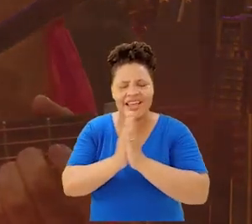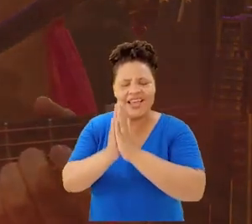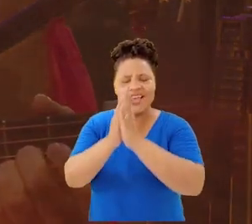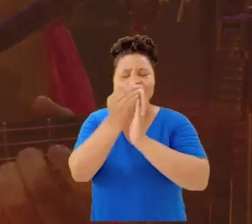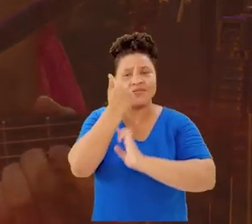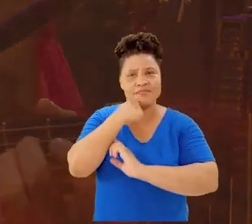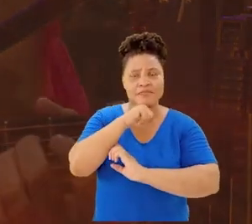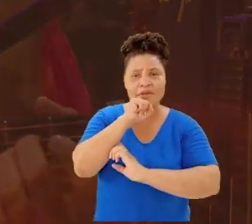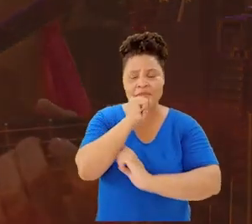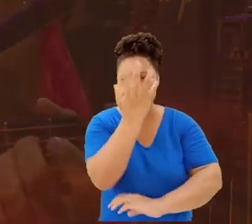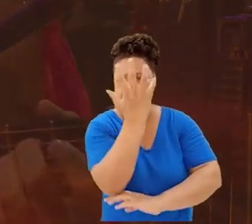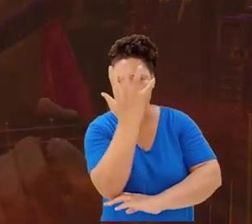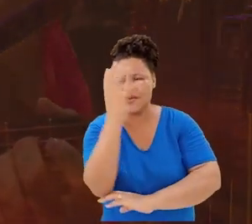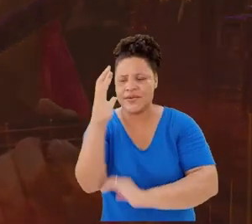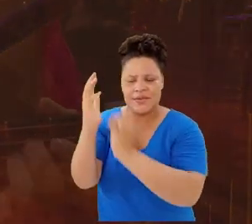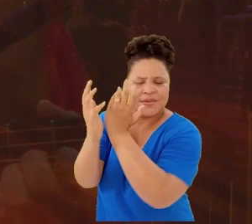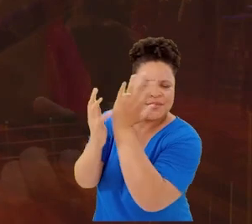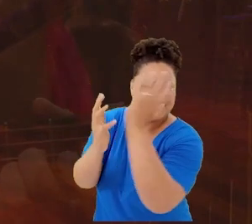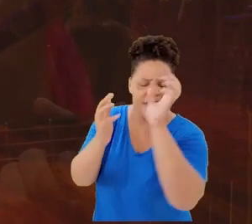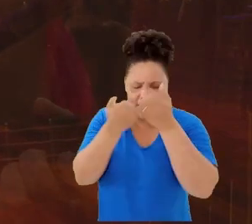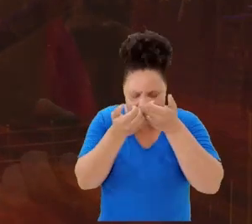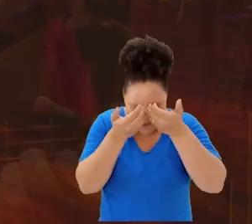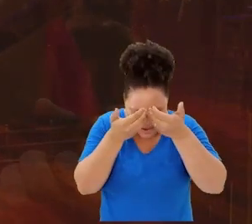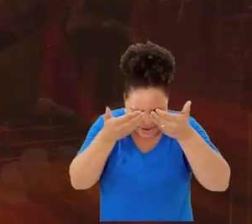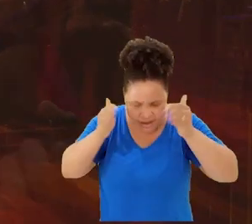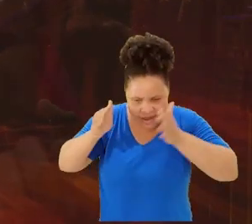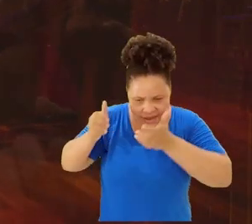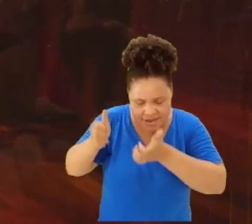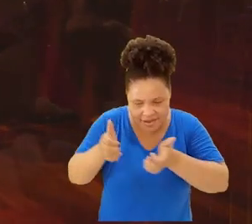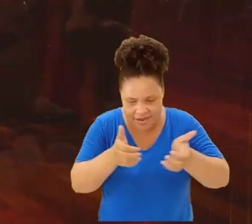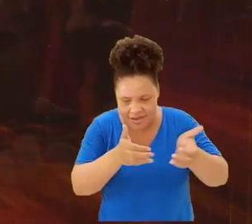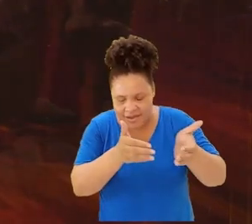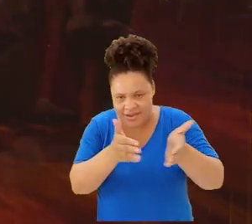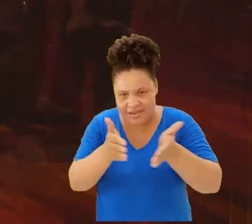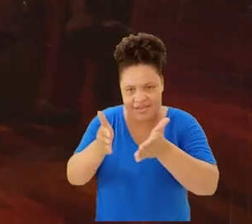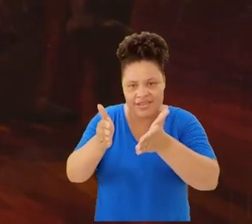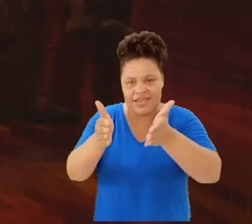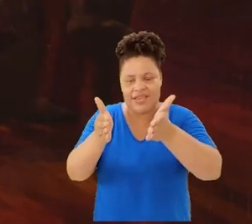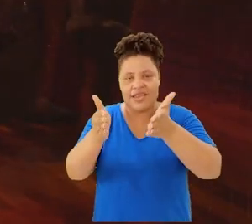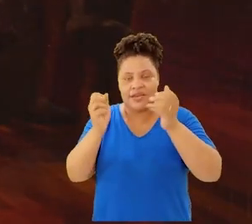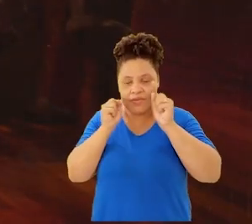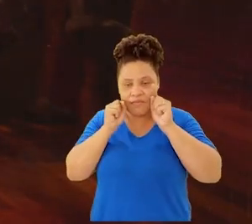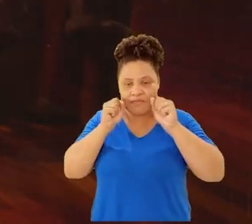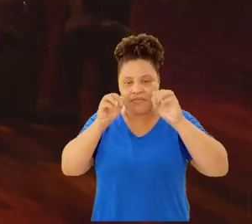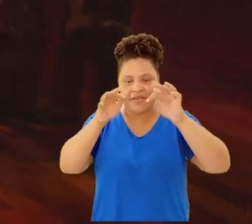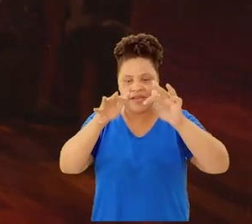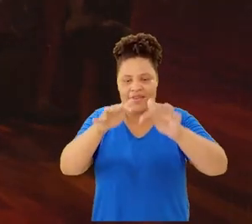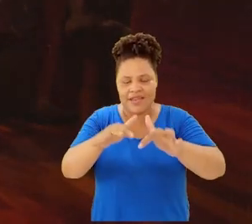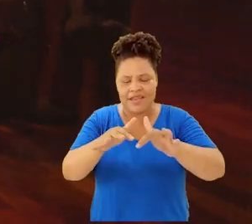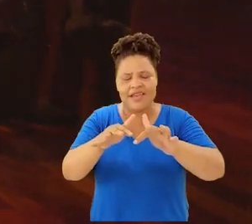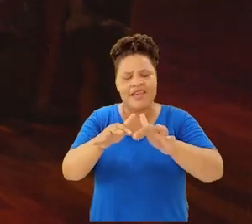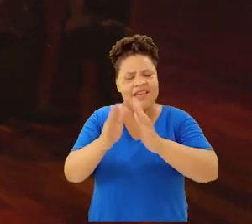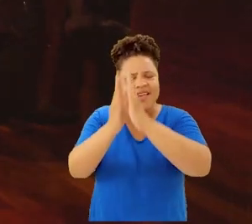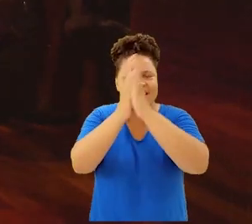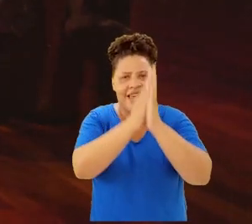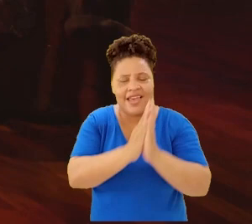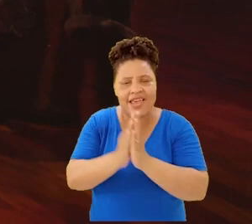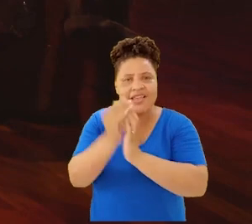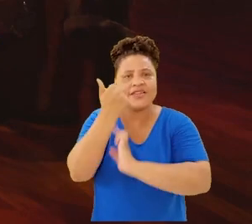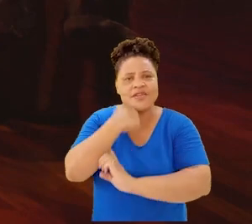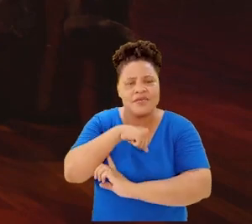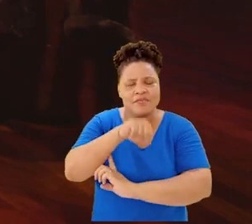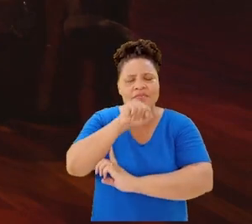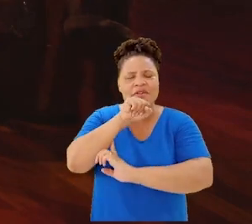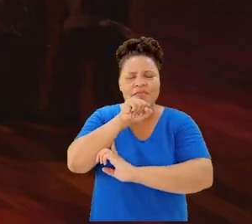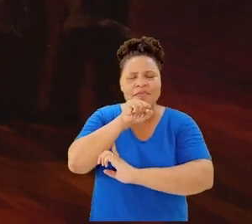mãe da mata que abra meus caminhos e ilumine meus passos. Rezo pra minha mãe das águas que lave os